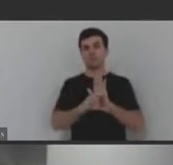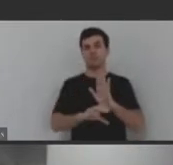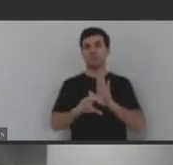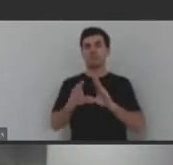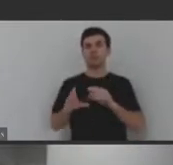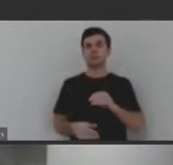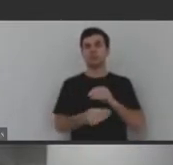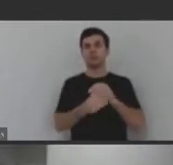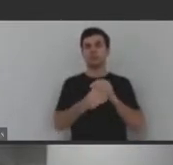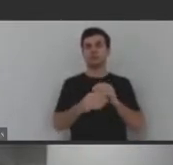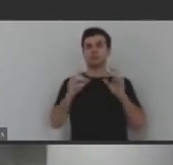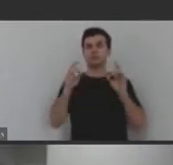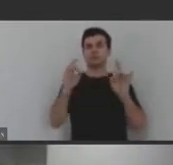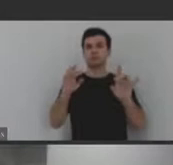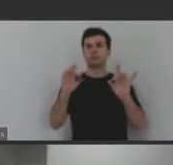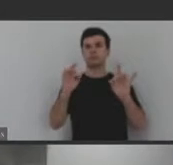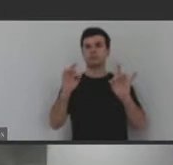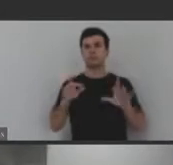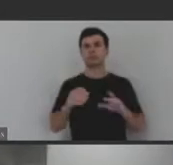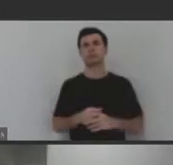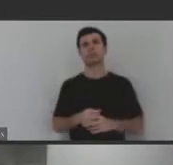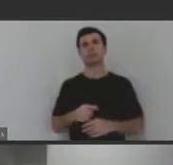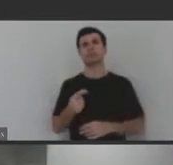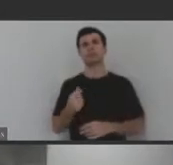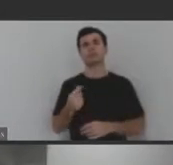especial no orçamento vigente, no valor de